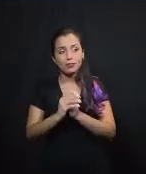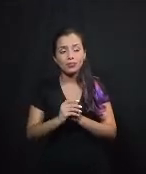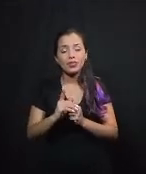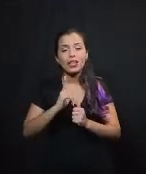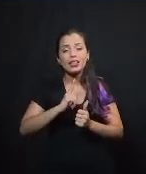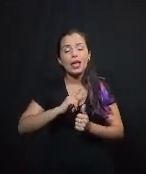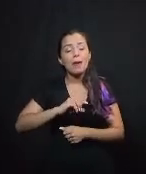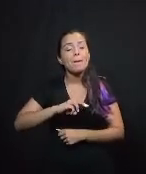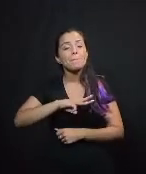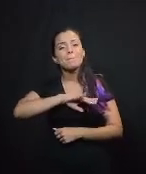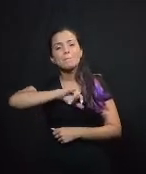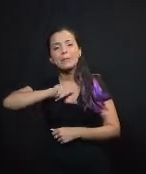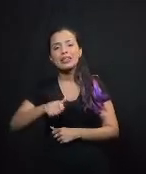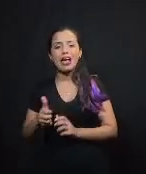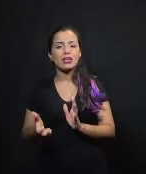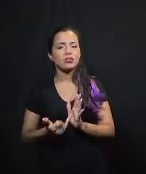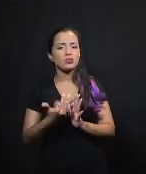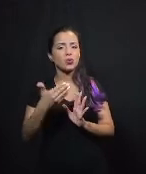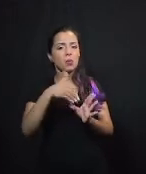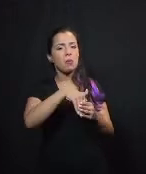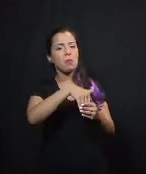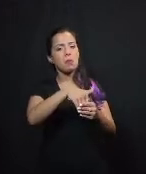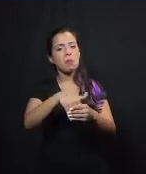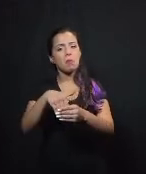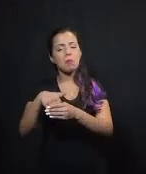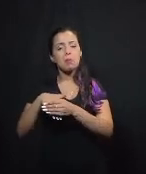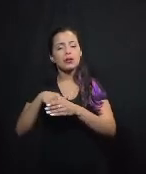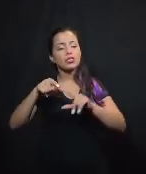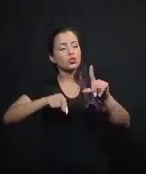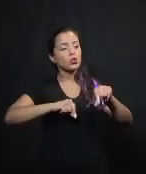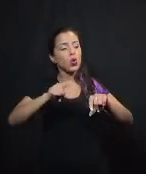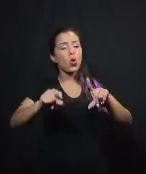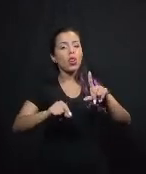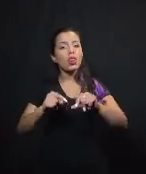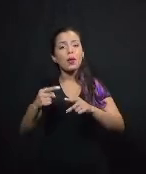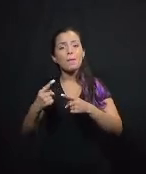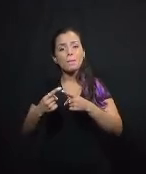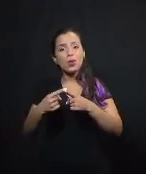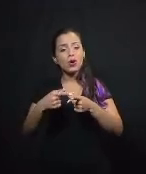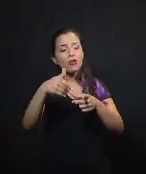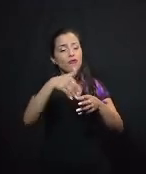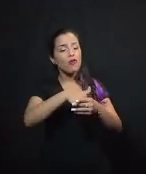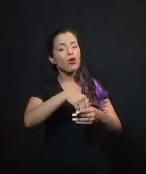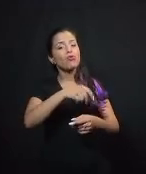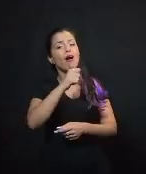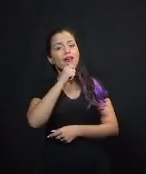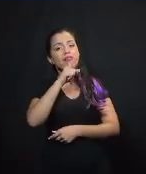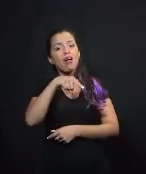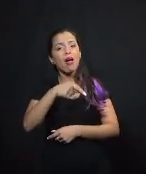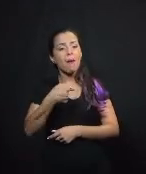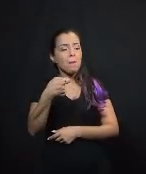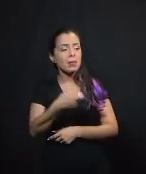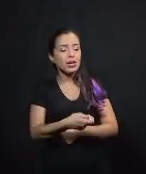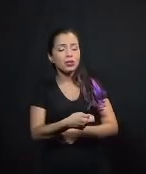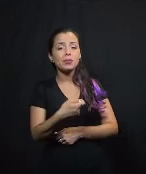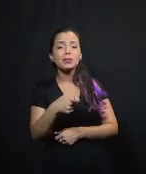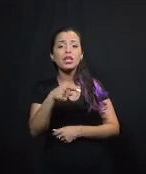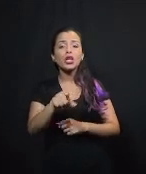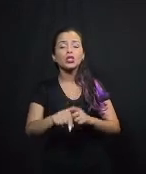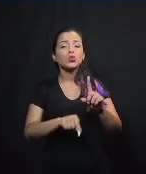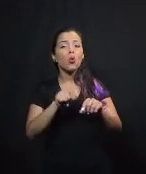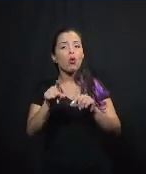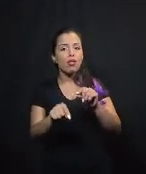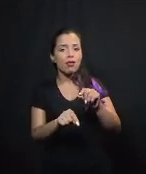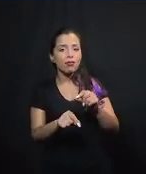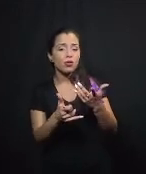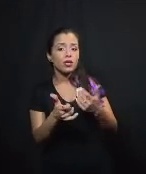de candidatos e vamos ter que fazer as nossas escolhas, porque ainda o voto é obrigatório, nós vamos ter que escolher, né? Então, eu